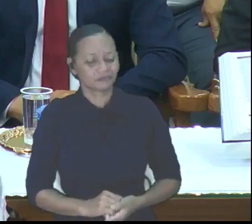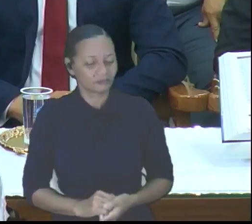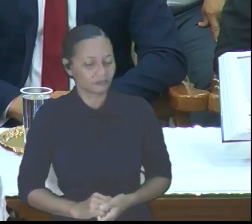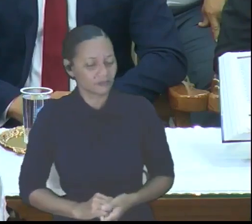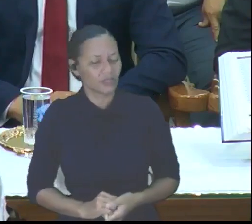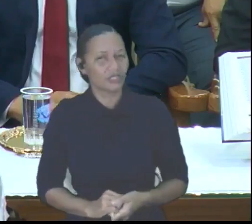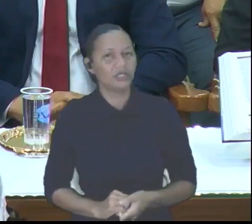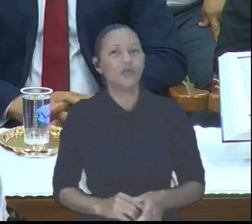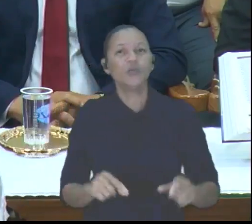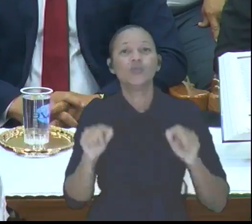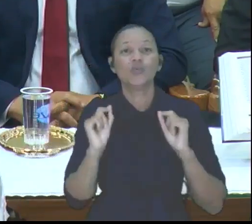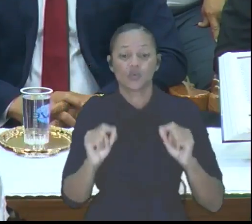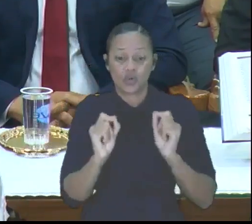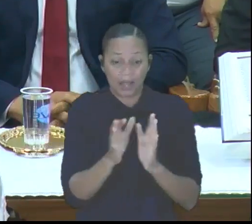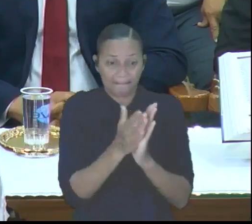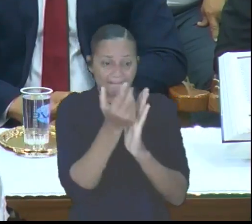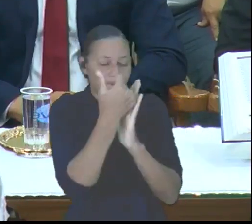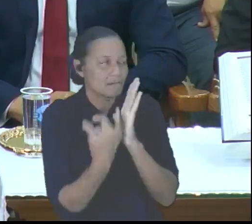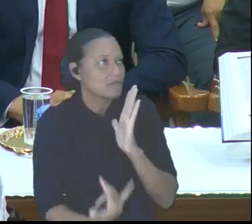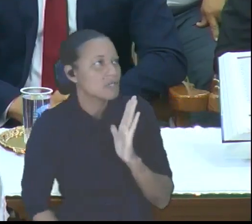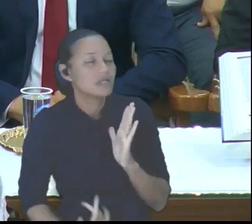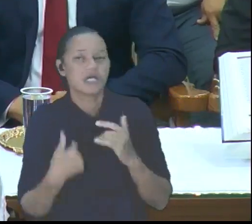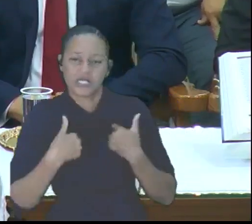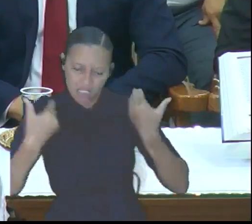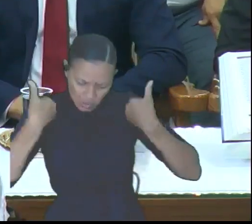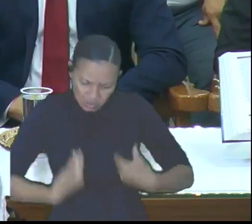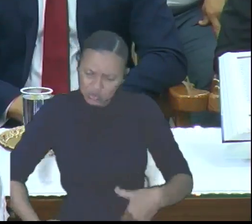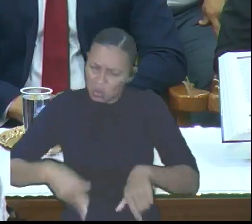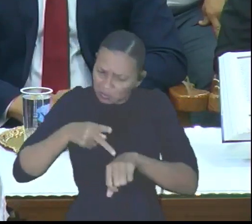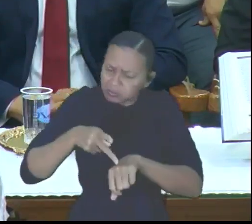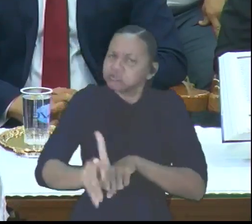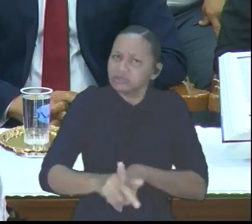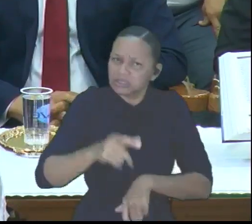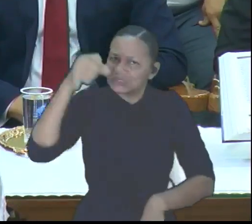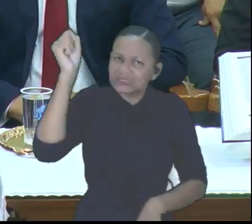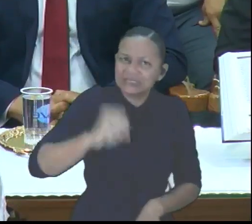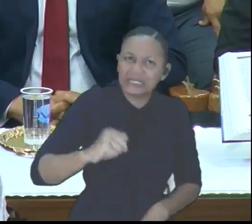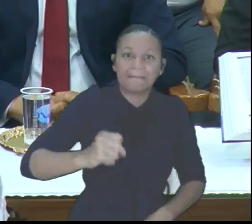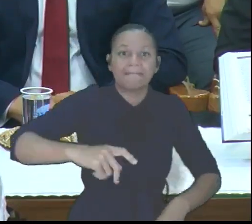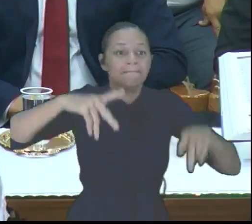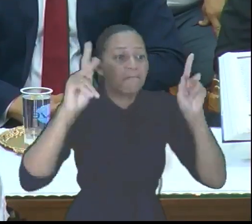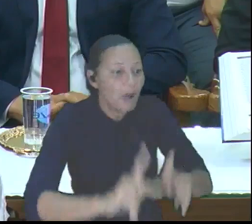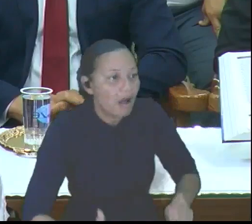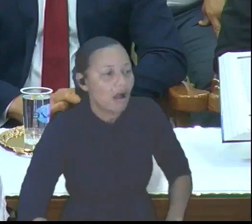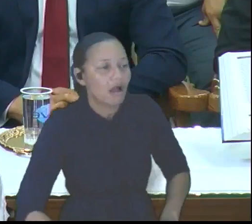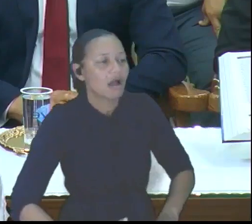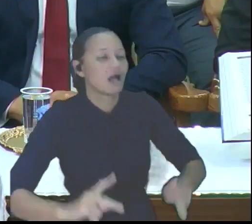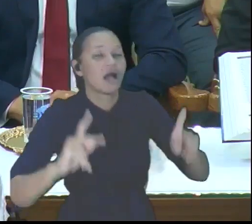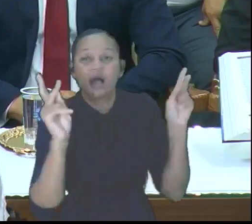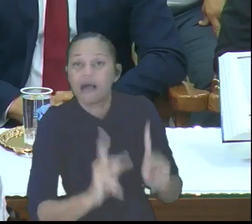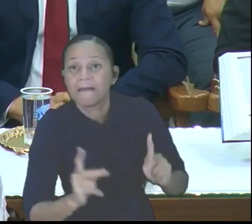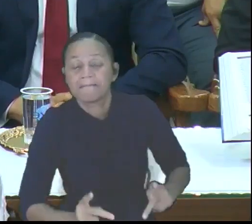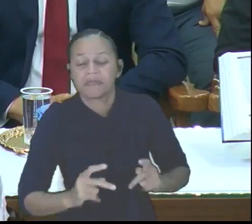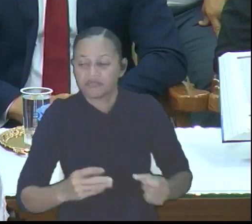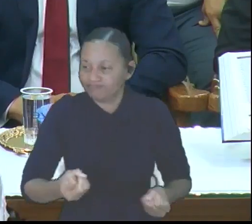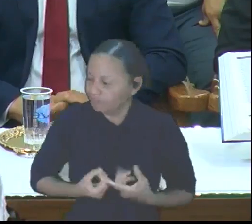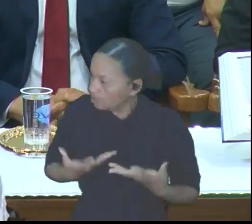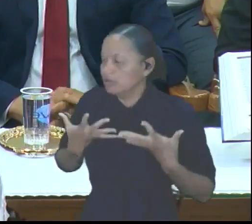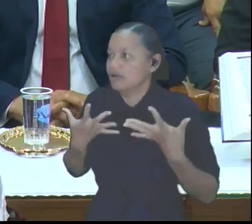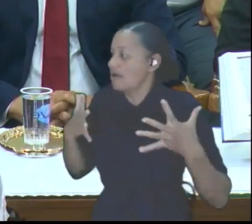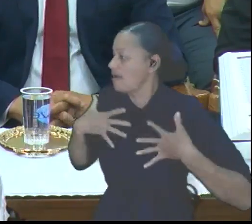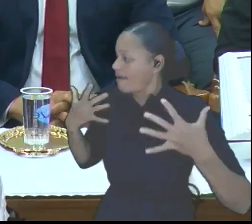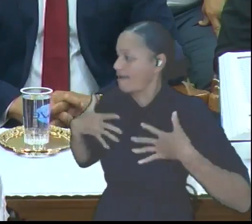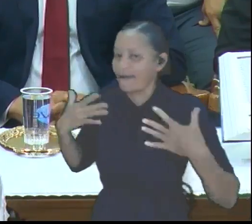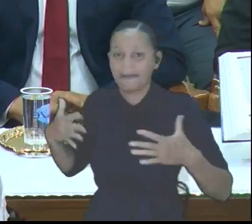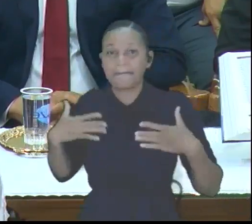No que tange a Bíblia, eu sou puritano, e é isso que ela fala: paz. E a paz despertou alegria,